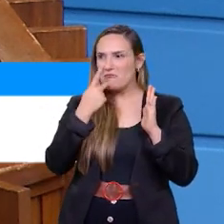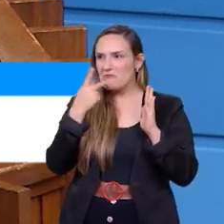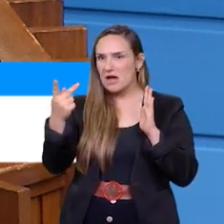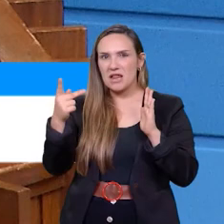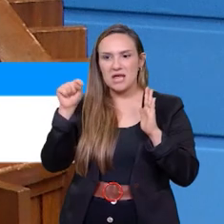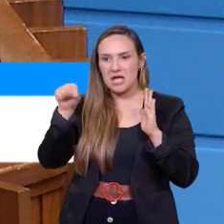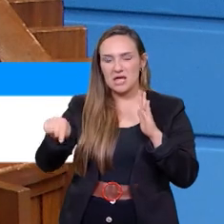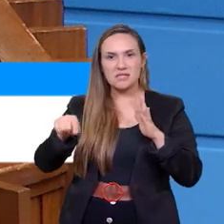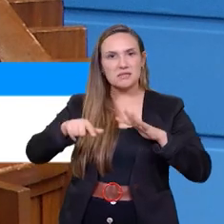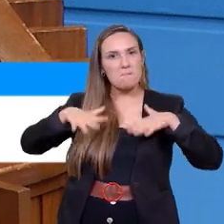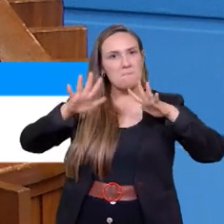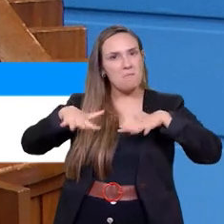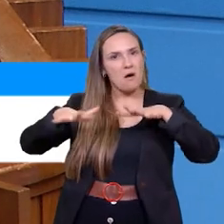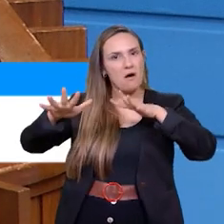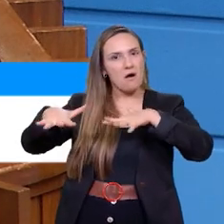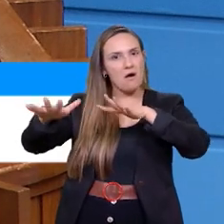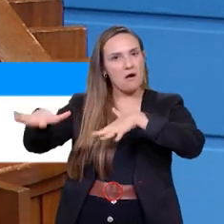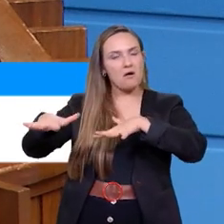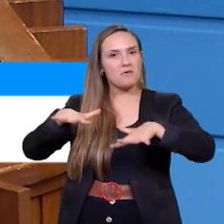de movimento